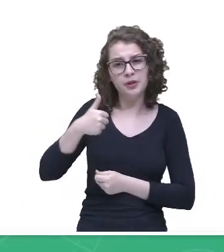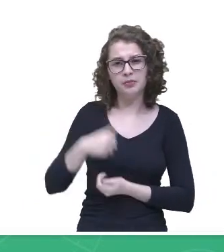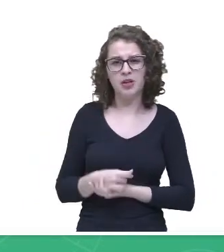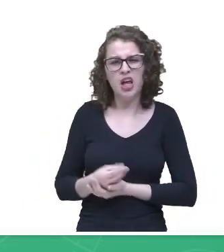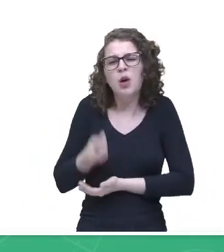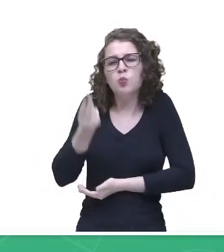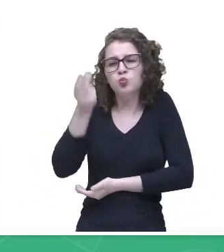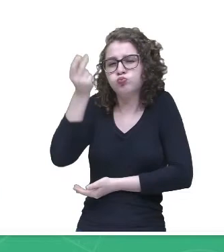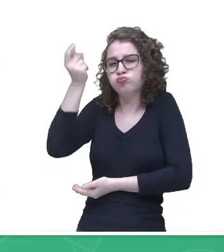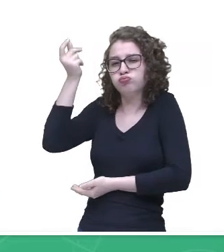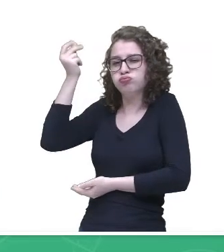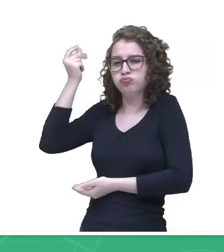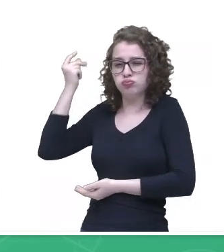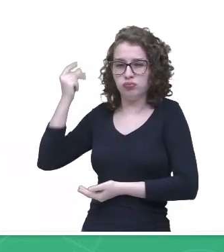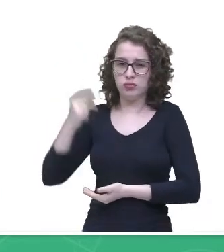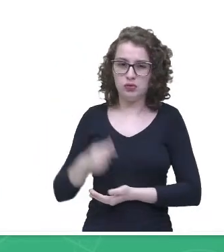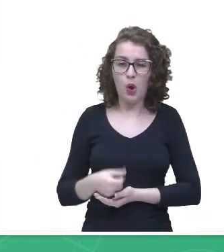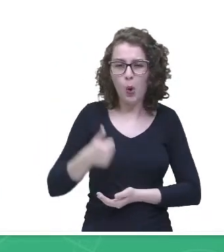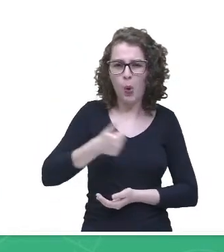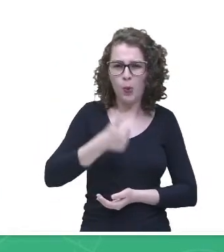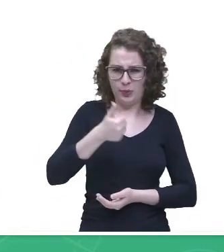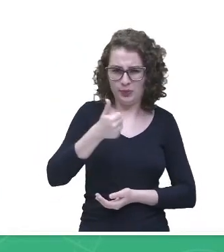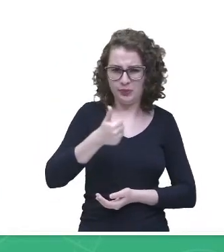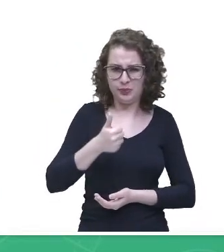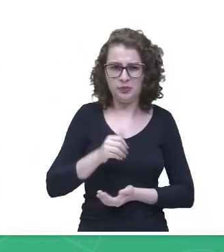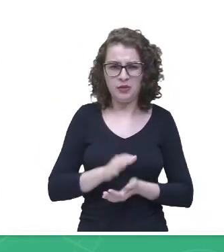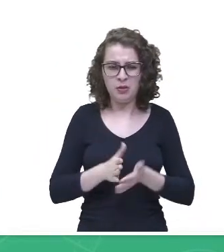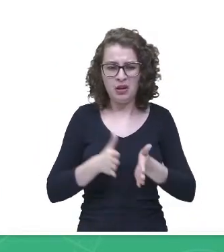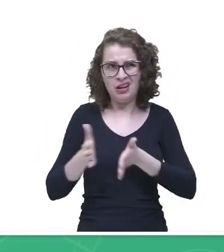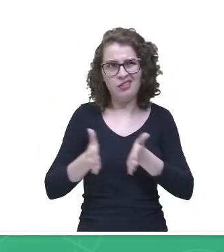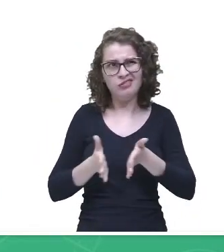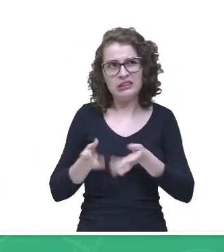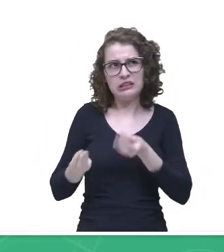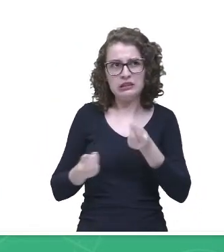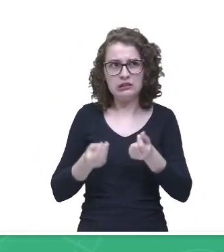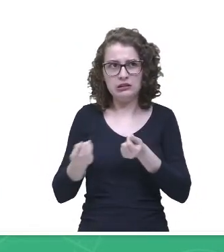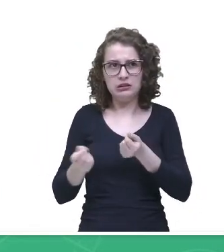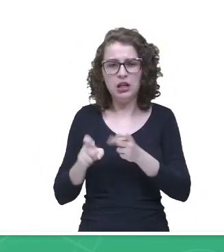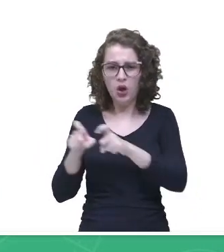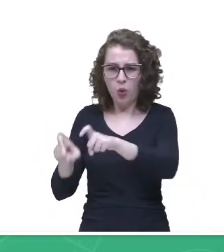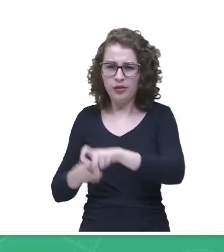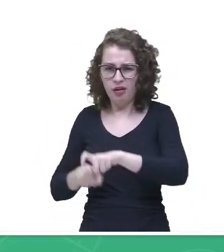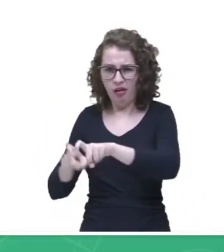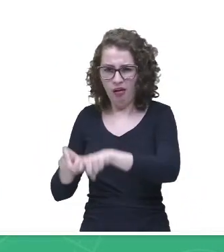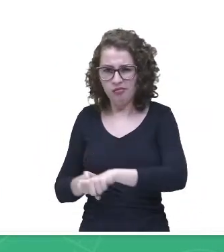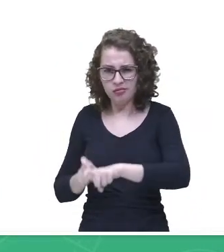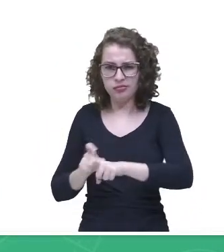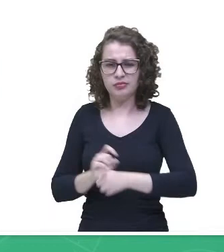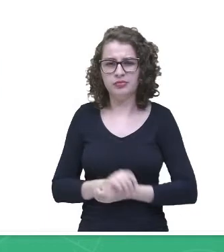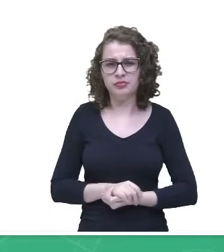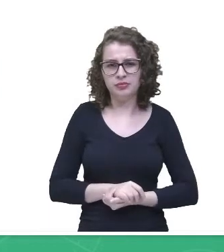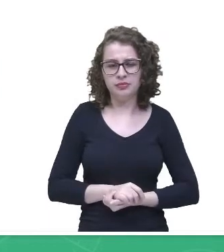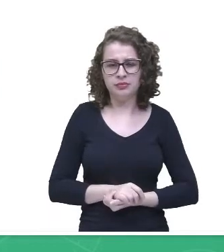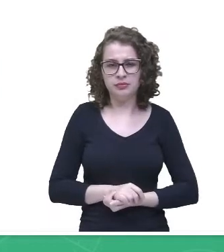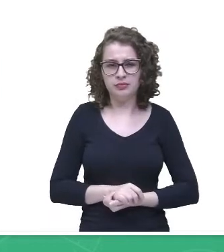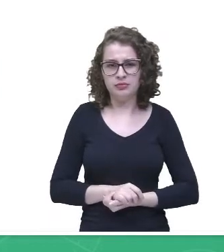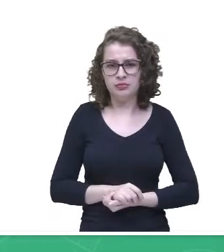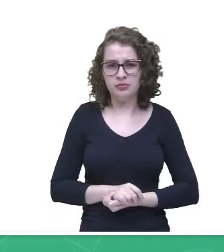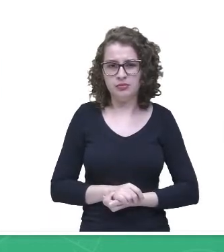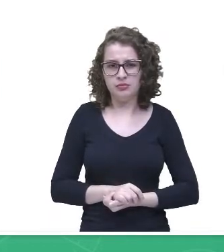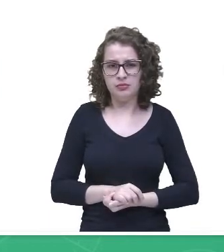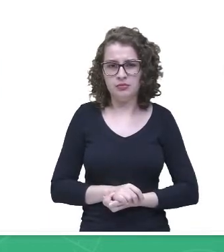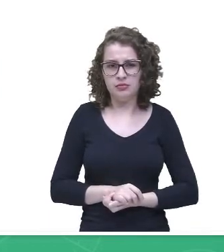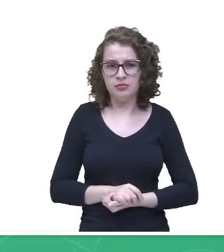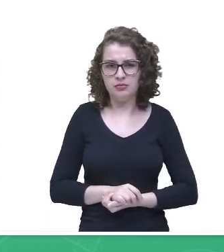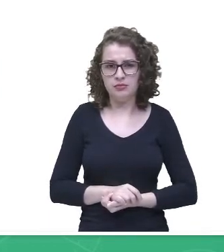o setor primário, ele era muito ligado às áreas rurais, às áreas do campo, né? Como assim a gente pode